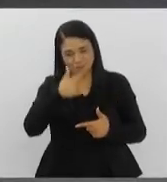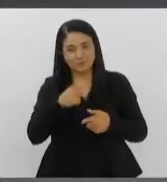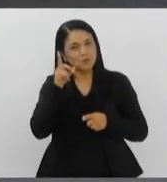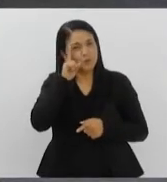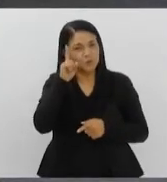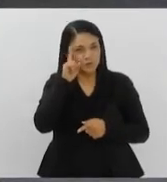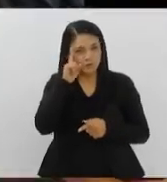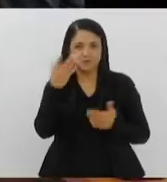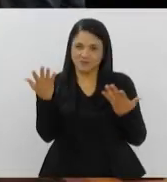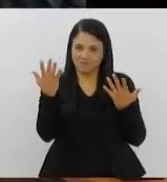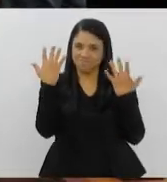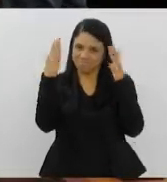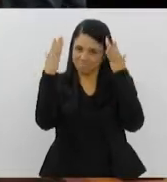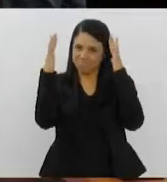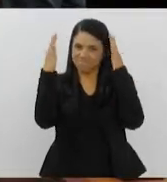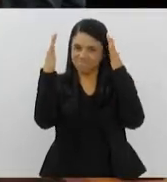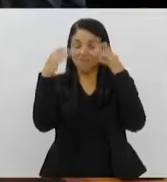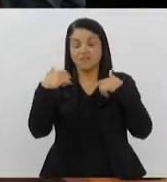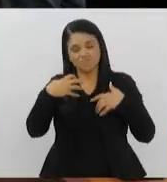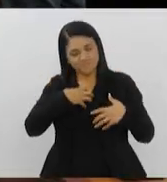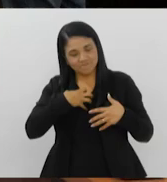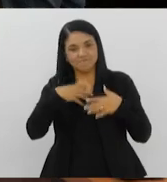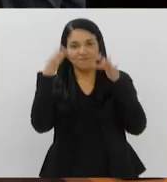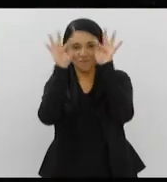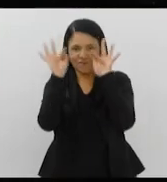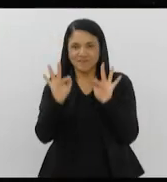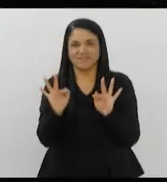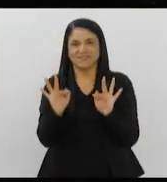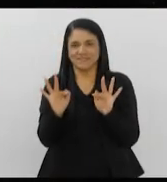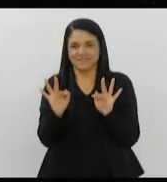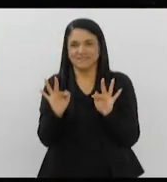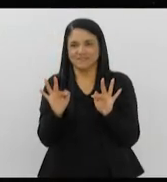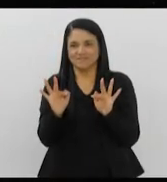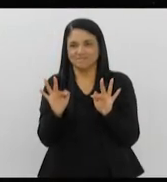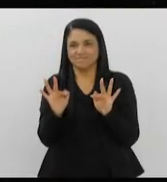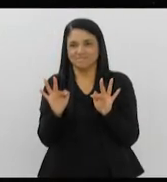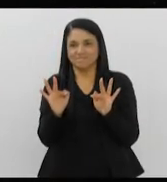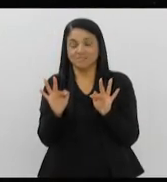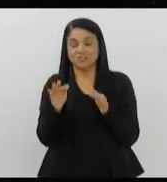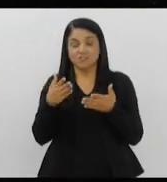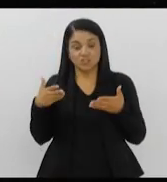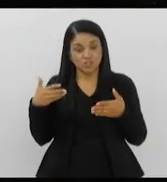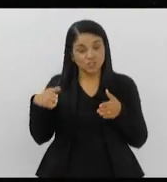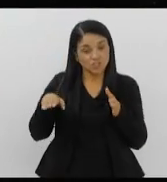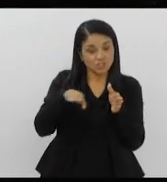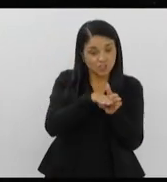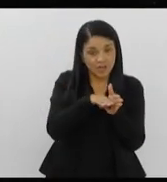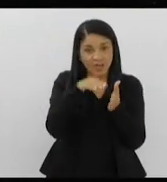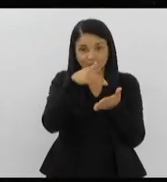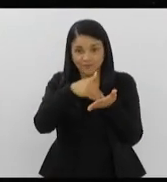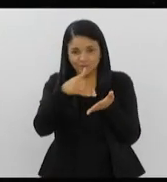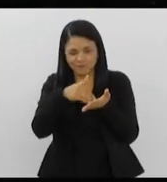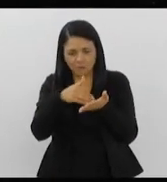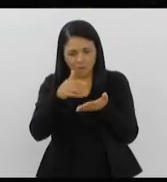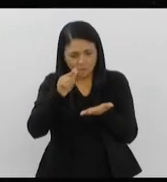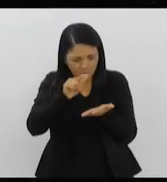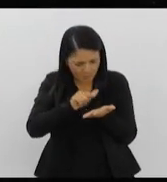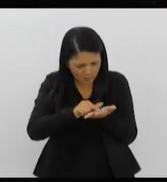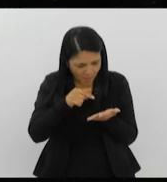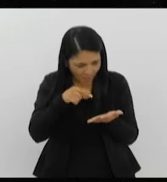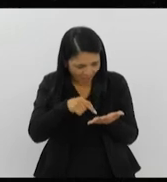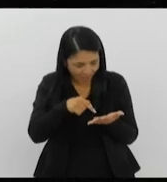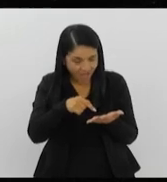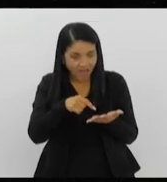dia e eu fico muito feliz eh de chegar no escritório hoje ter esse papel sobre minha mesa